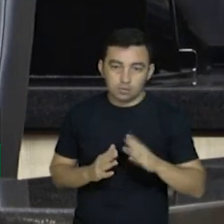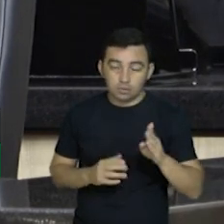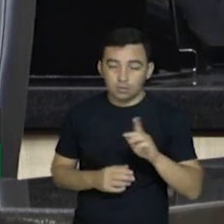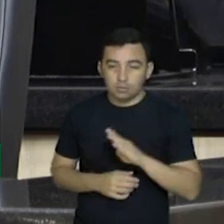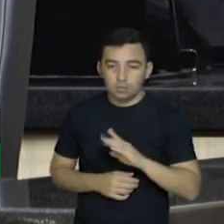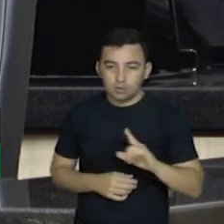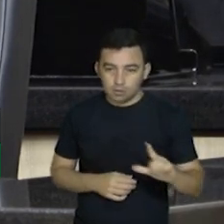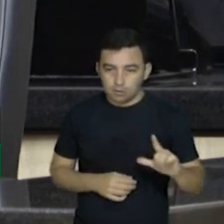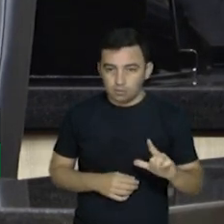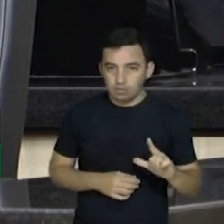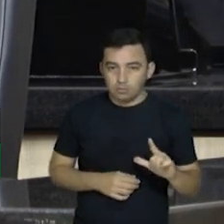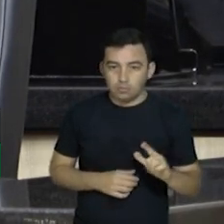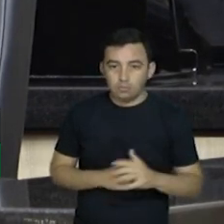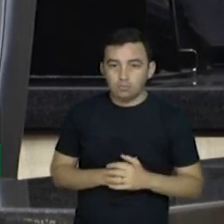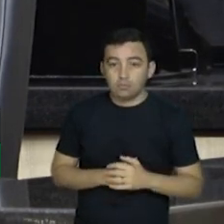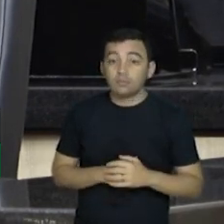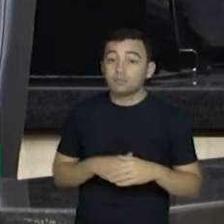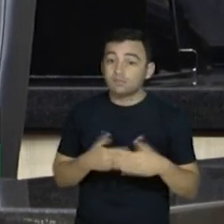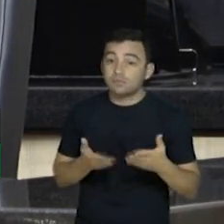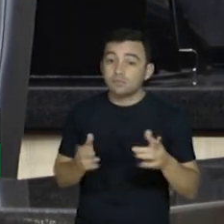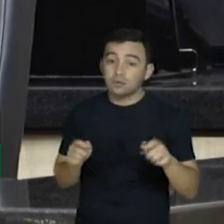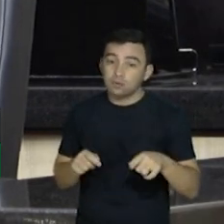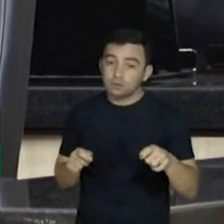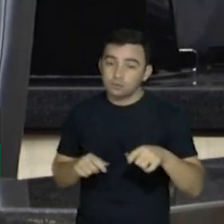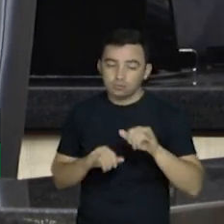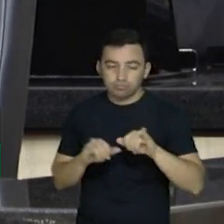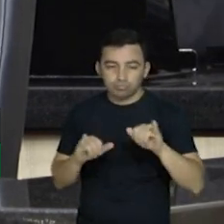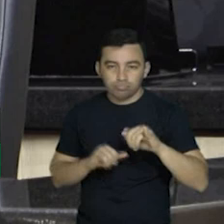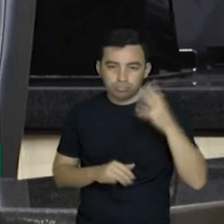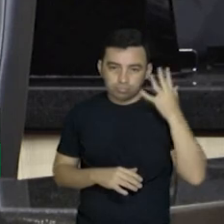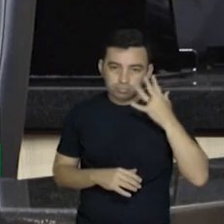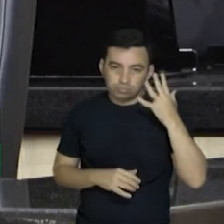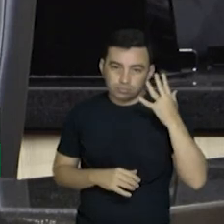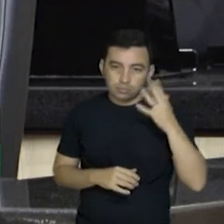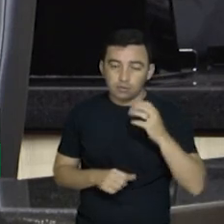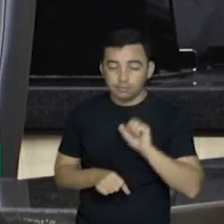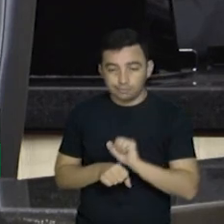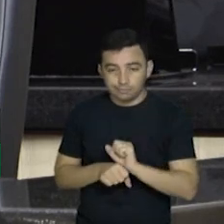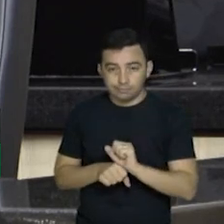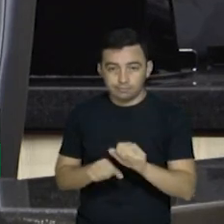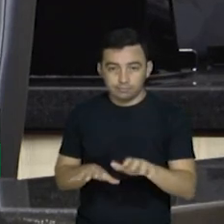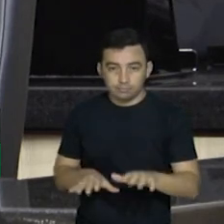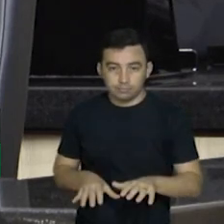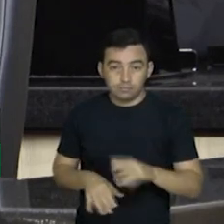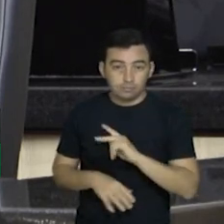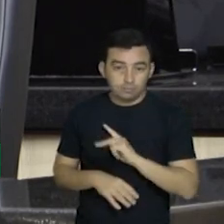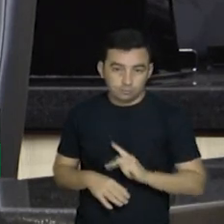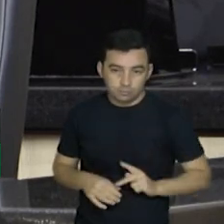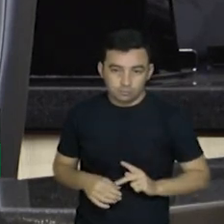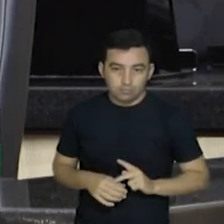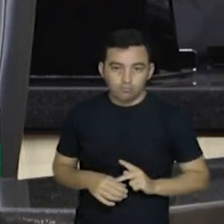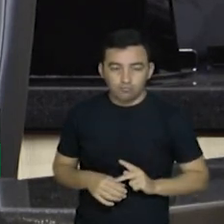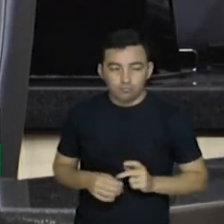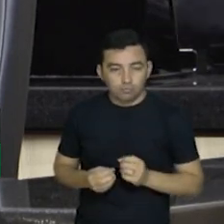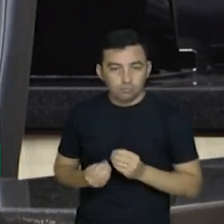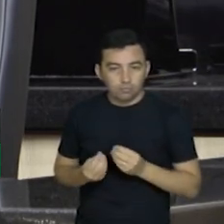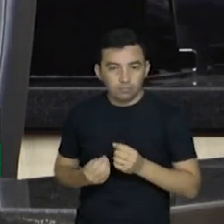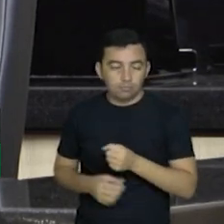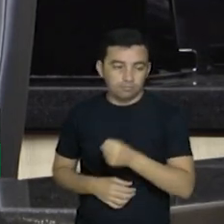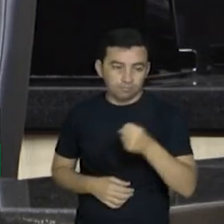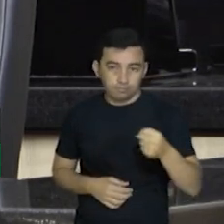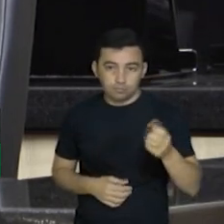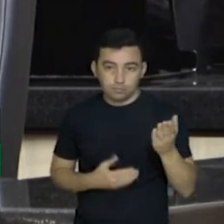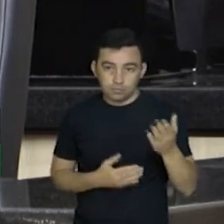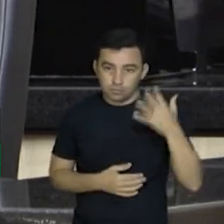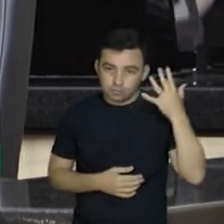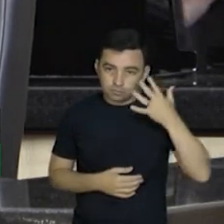Health dunker realizasse o seu pronunciamento ainda suspensa a sessão o senhor presidente concedeu a palavra ao vice-prefeito do